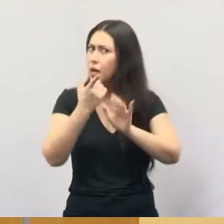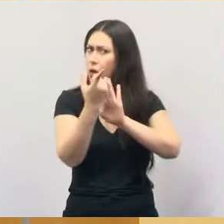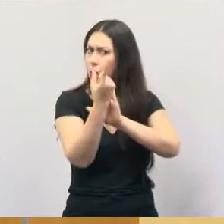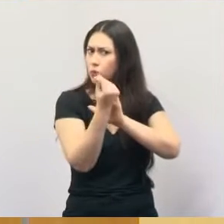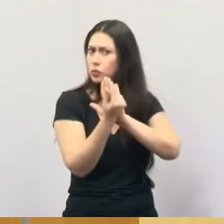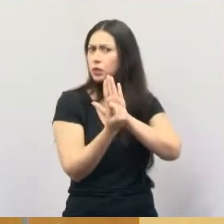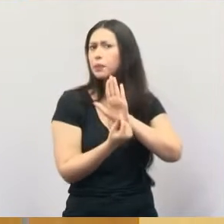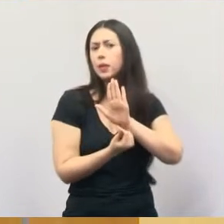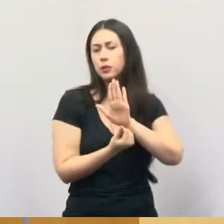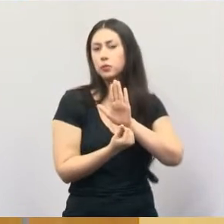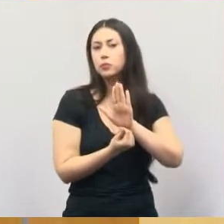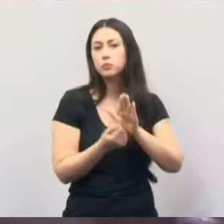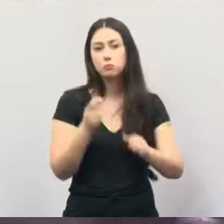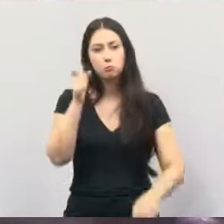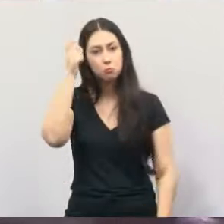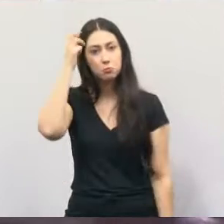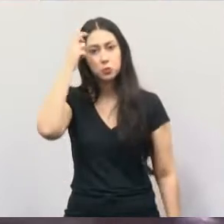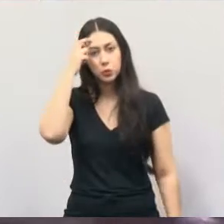da cultura.